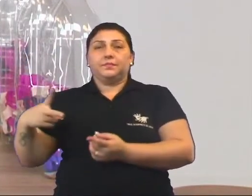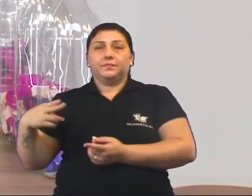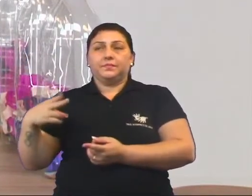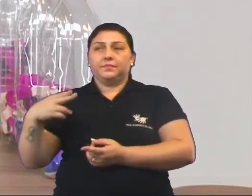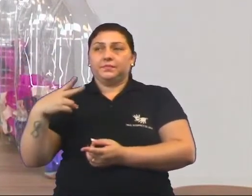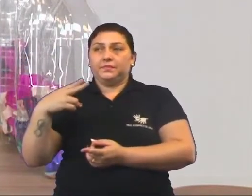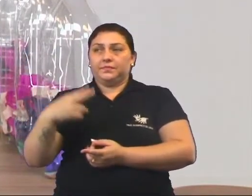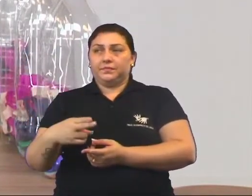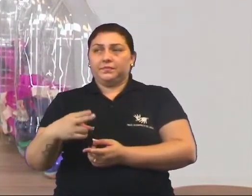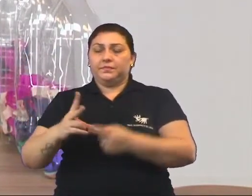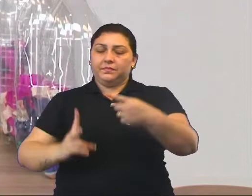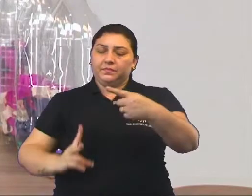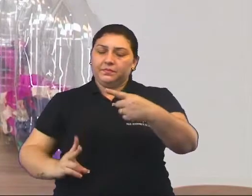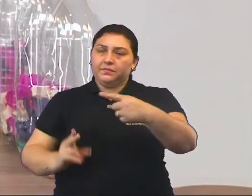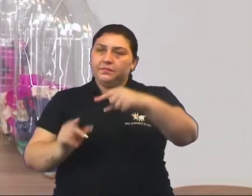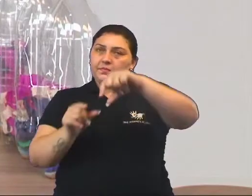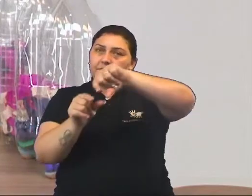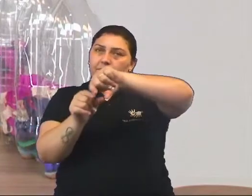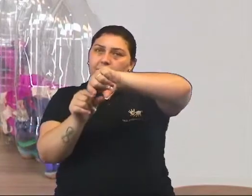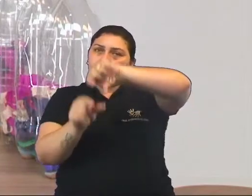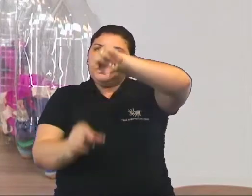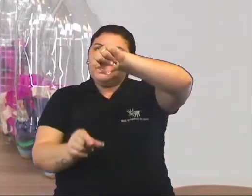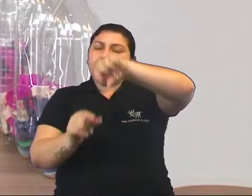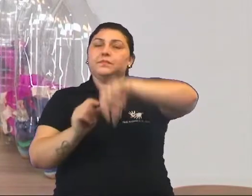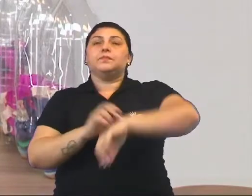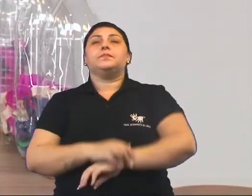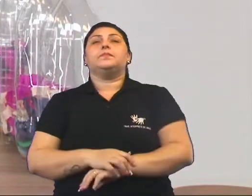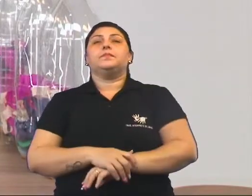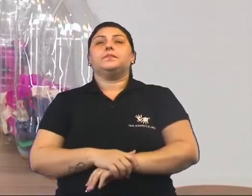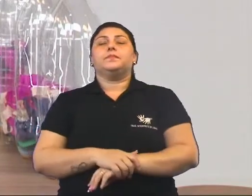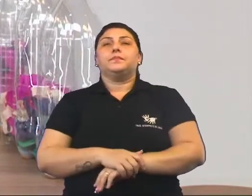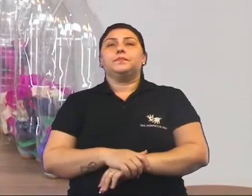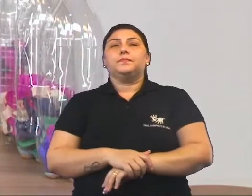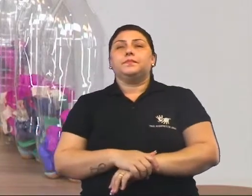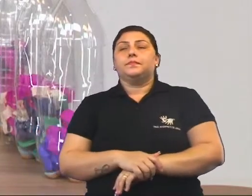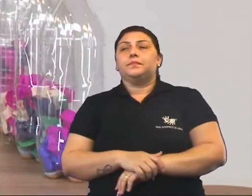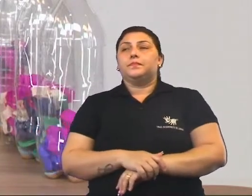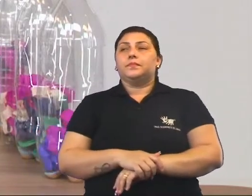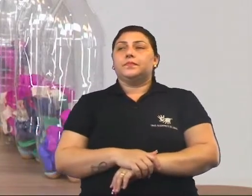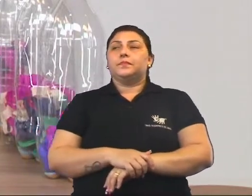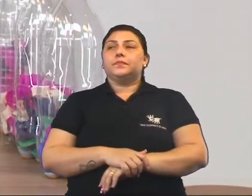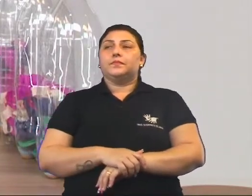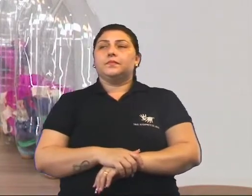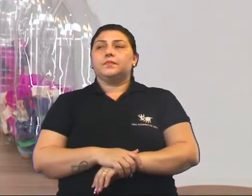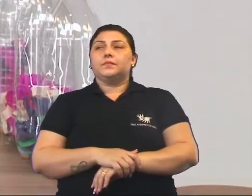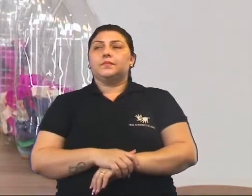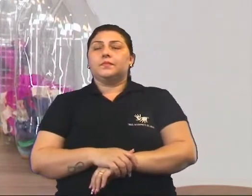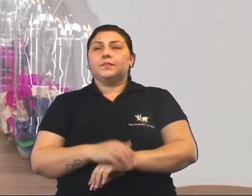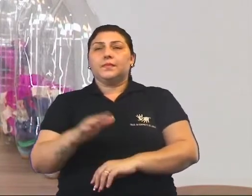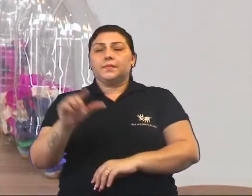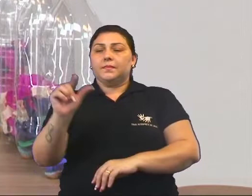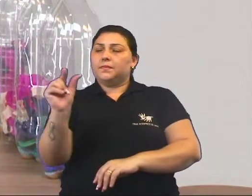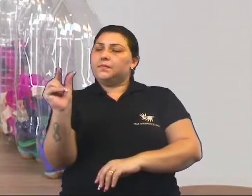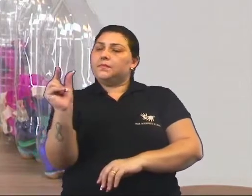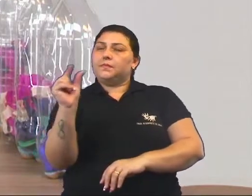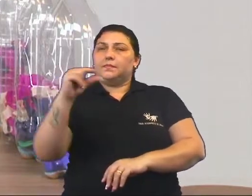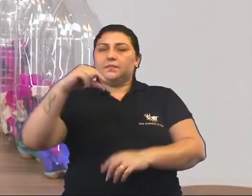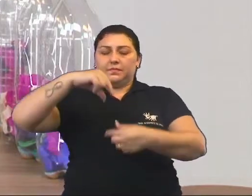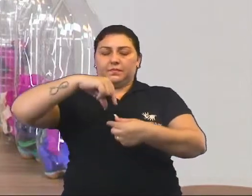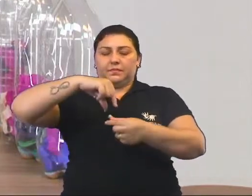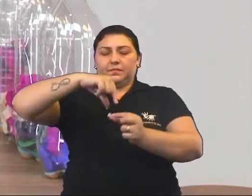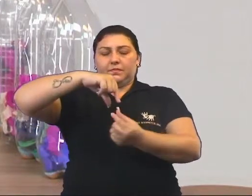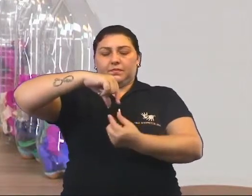tesoura. Você vai recortar, você pode recortar aqui, não muito fininha, nem muito grossa, as tirinhas de